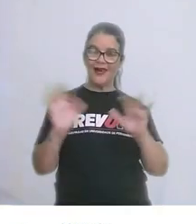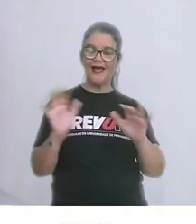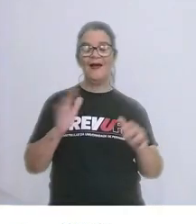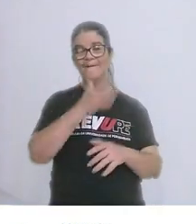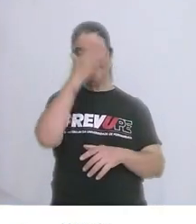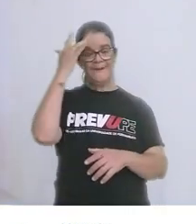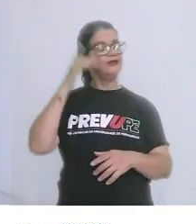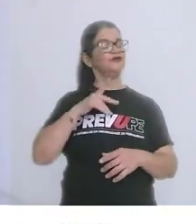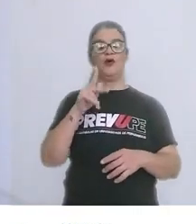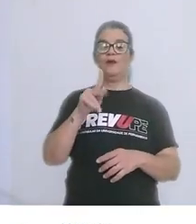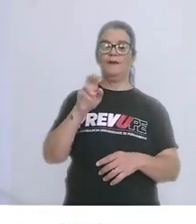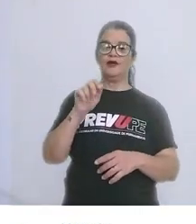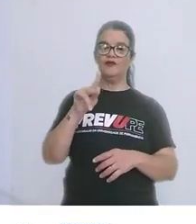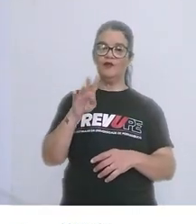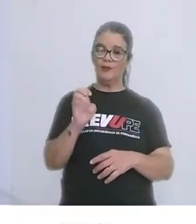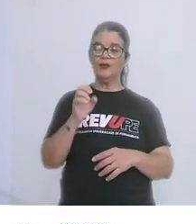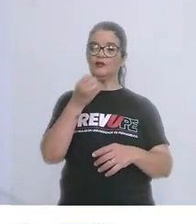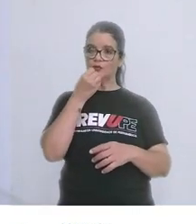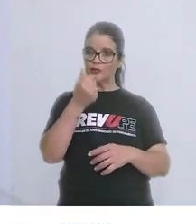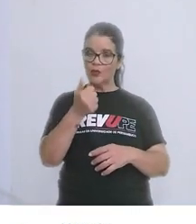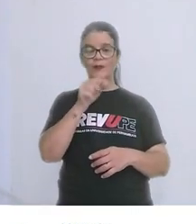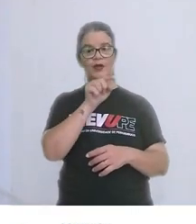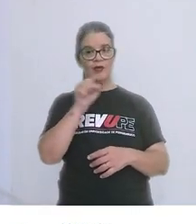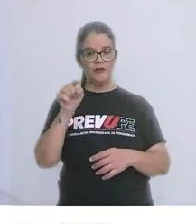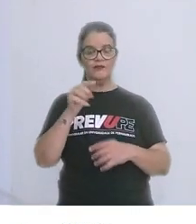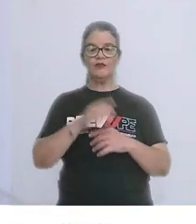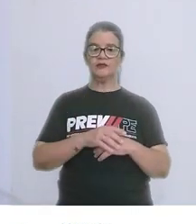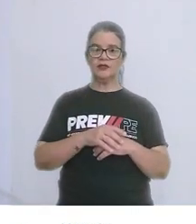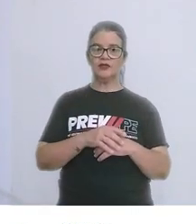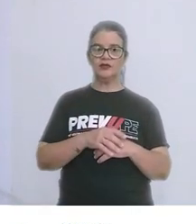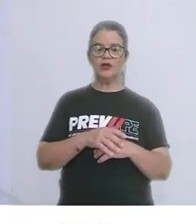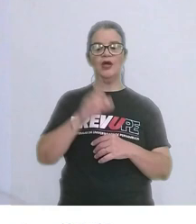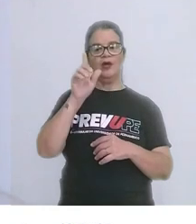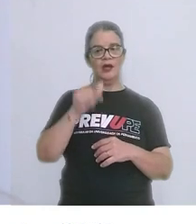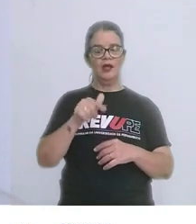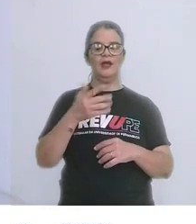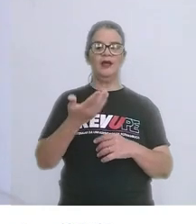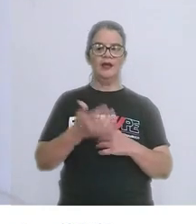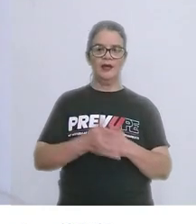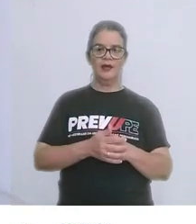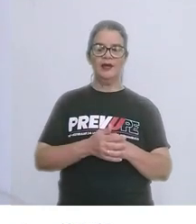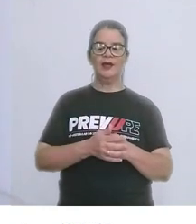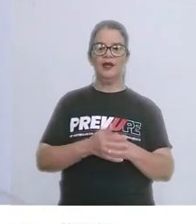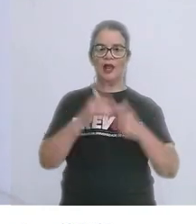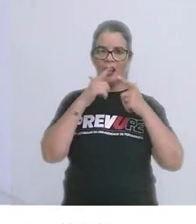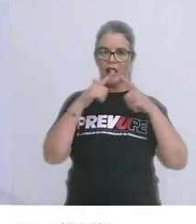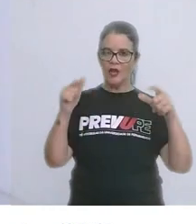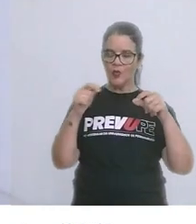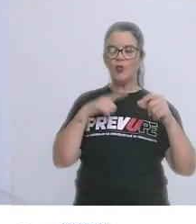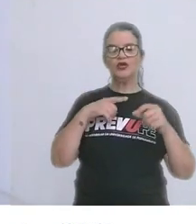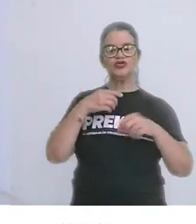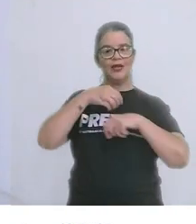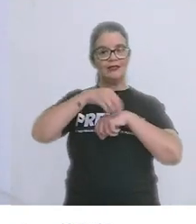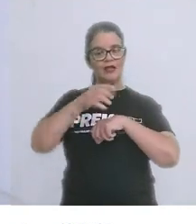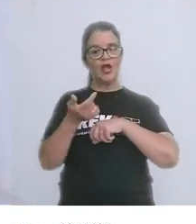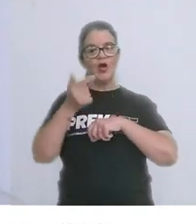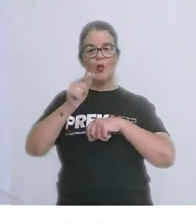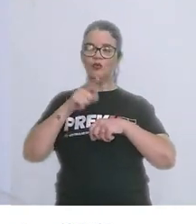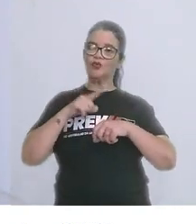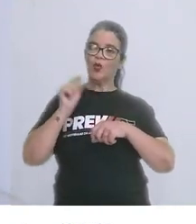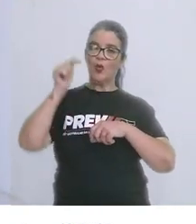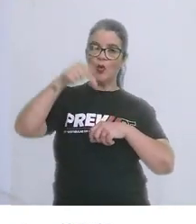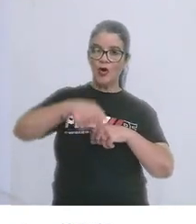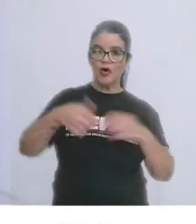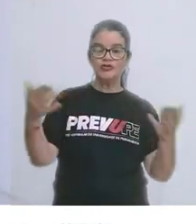Olá, pessoal do Prevup, tudo bom com vocês? Sou o professor Aldeir, de análise linguística, venho dar outra dica e a de hoje